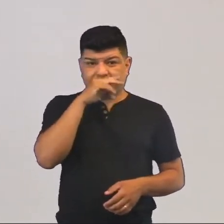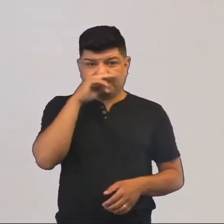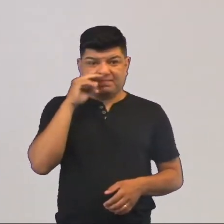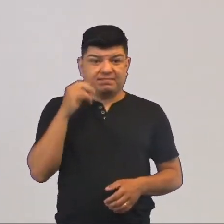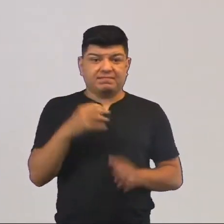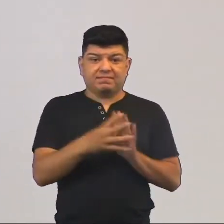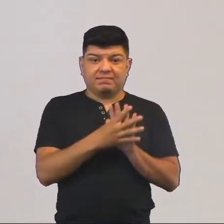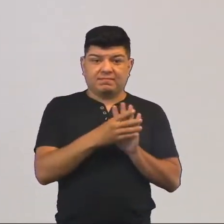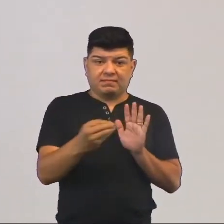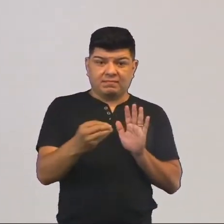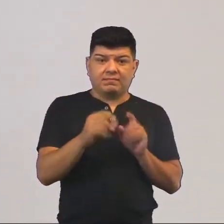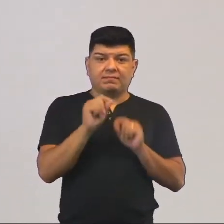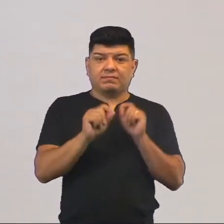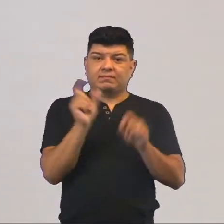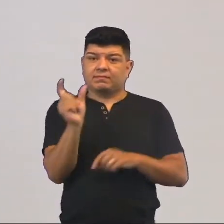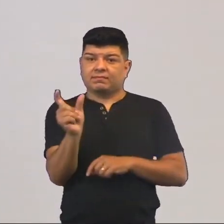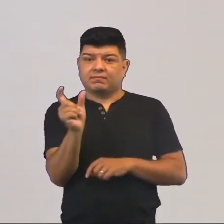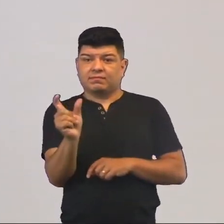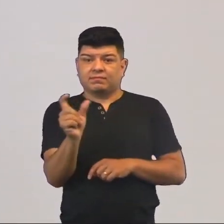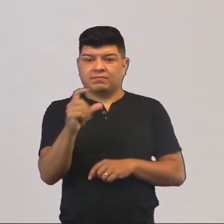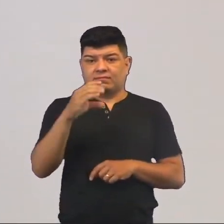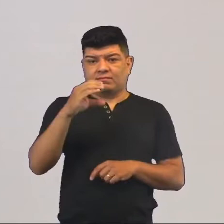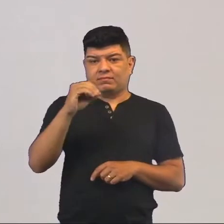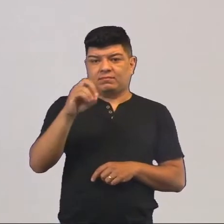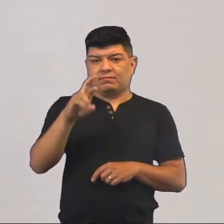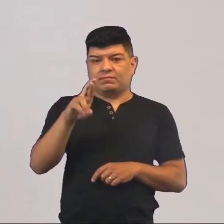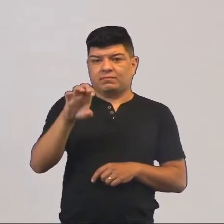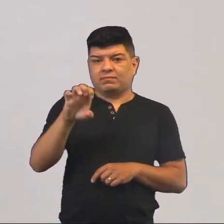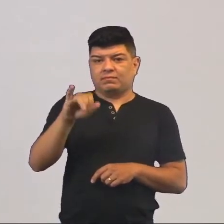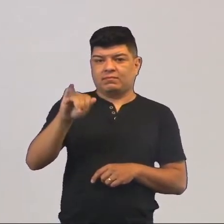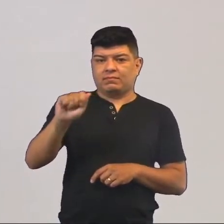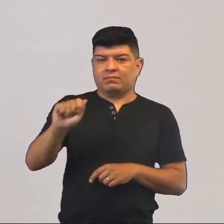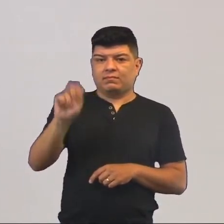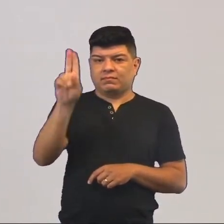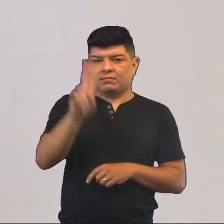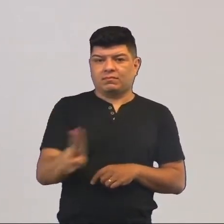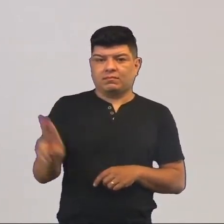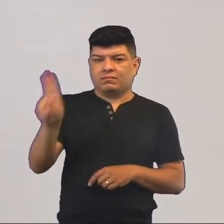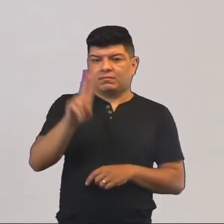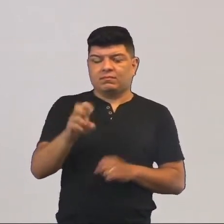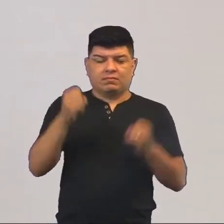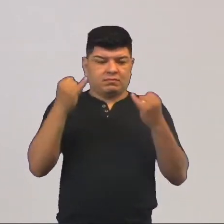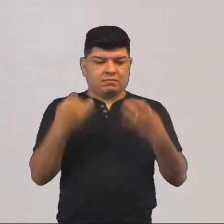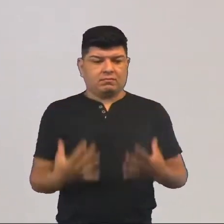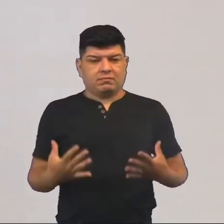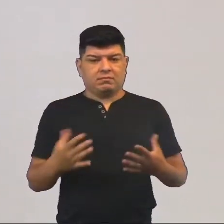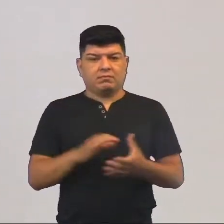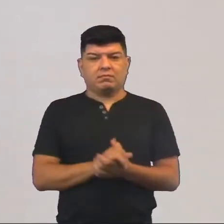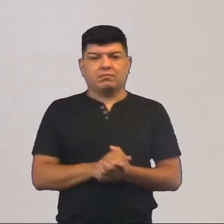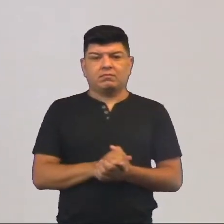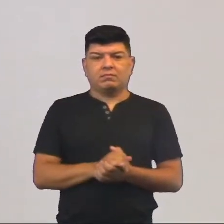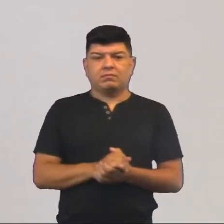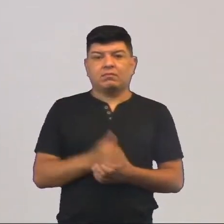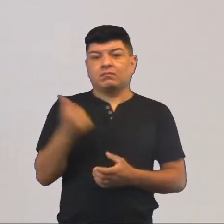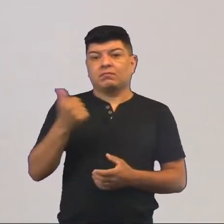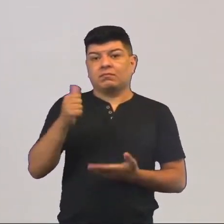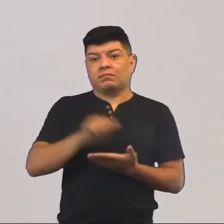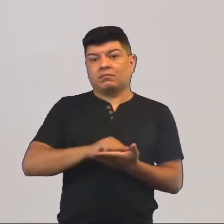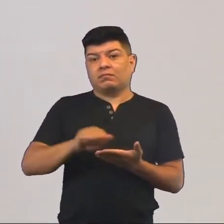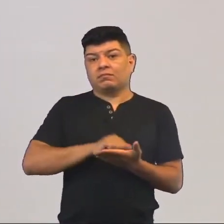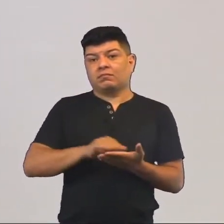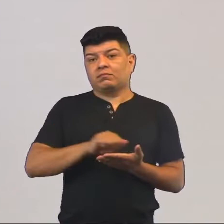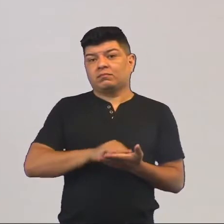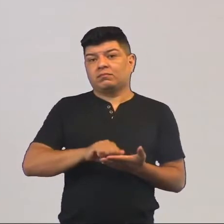essa derivação dessa palavra Coreia, né, para utilizar e descrever aí nas primeiras